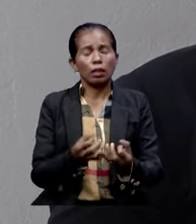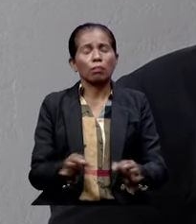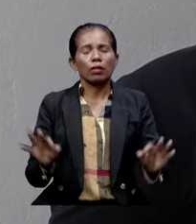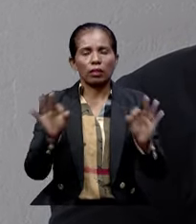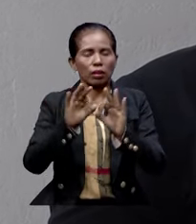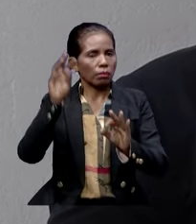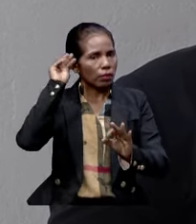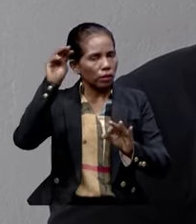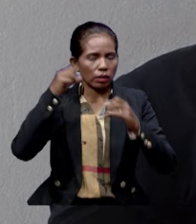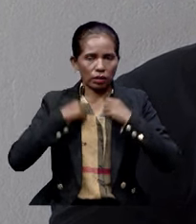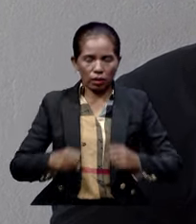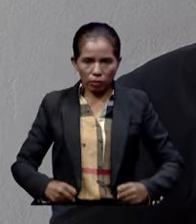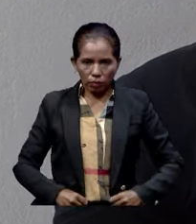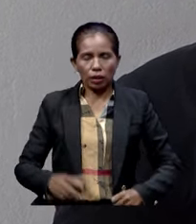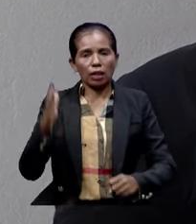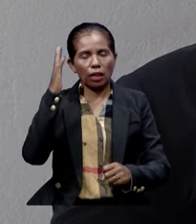Ministério de Saúde nem atende a carta,